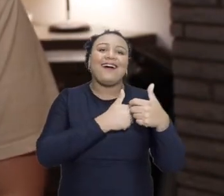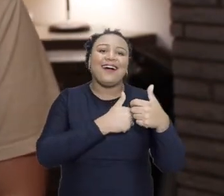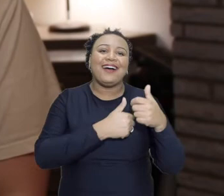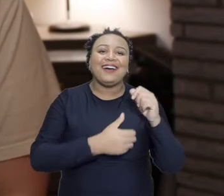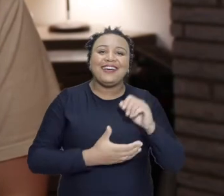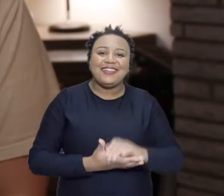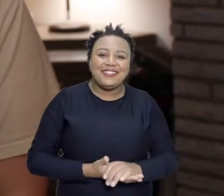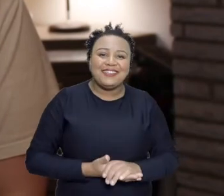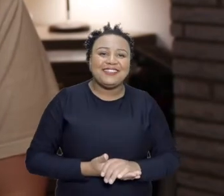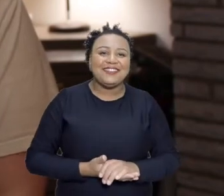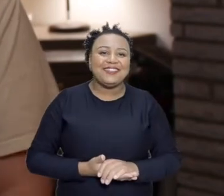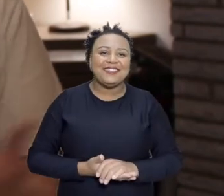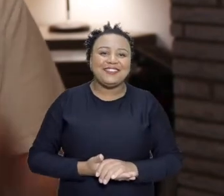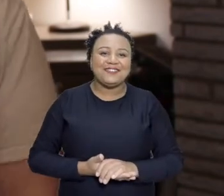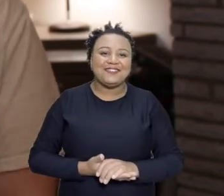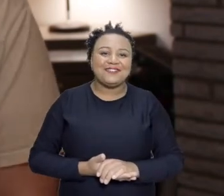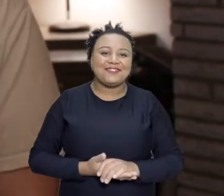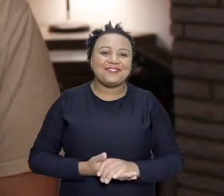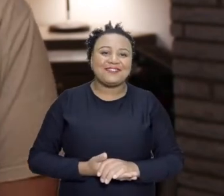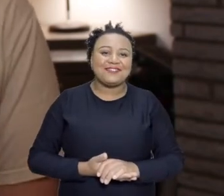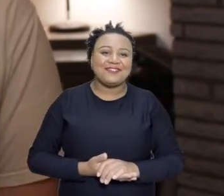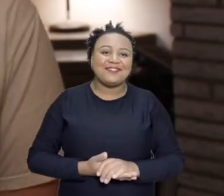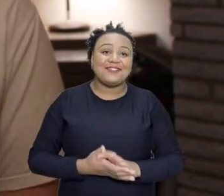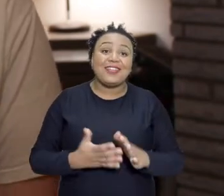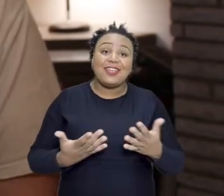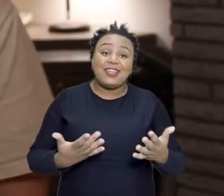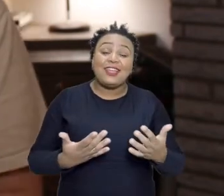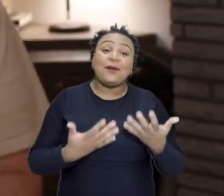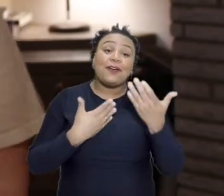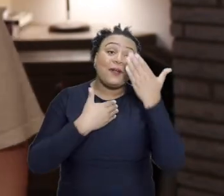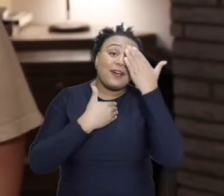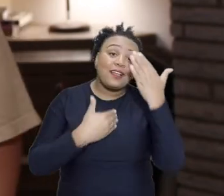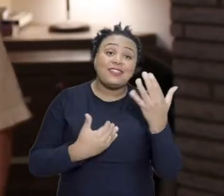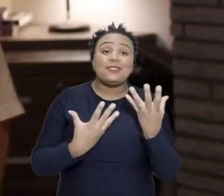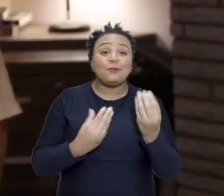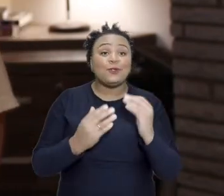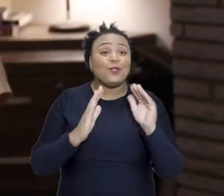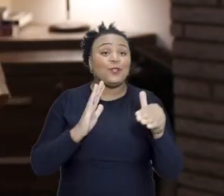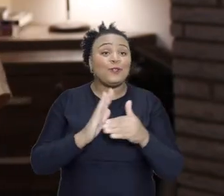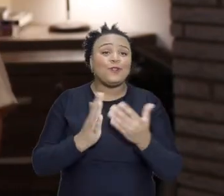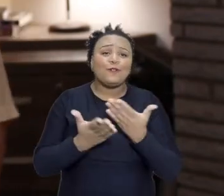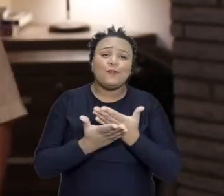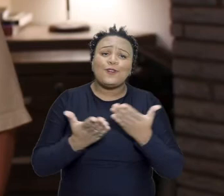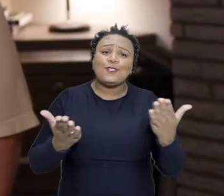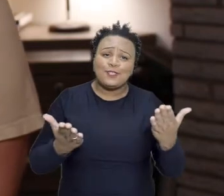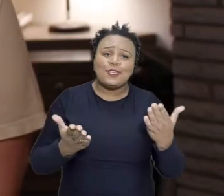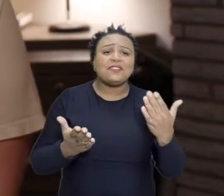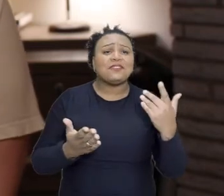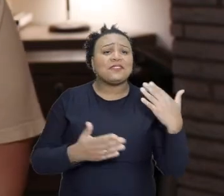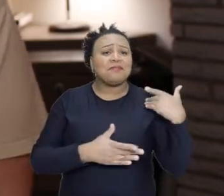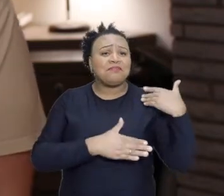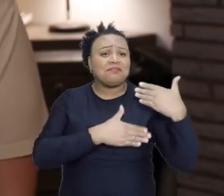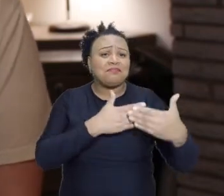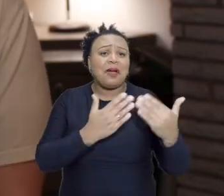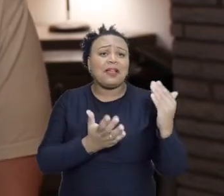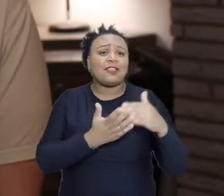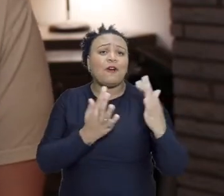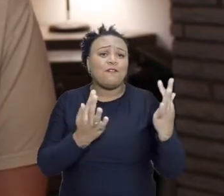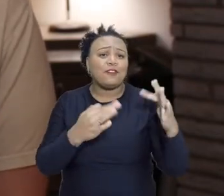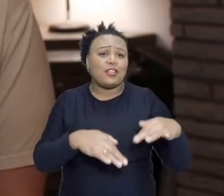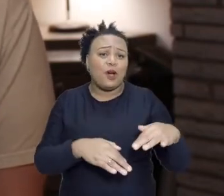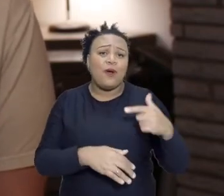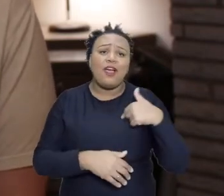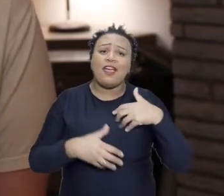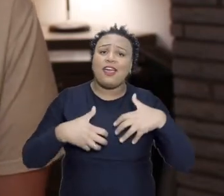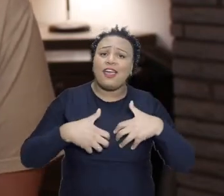E eu quero agradecer muito a todos vocês que chegaram até aqui, até o final do vídeo. Eu fico muito feliz